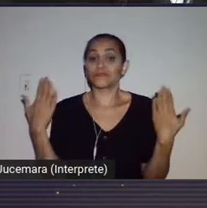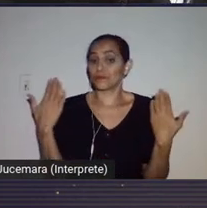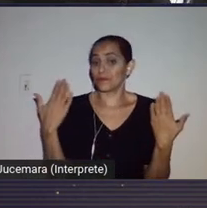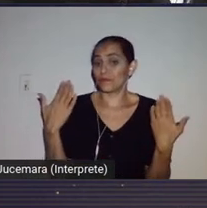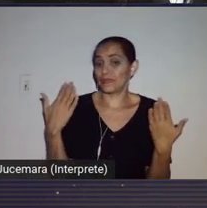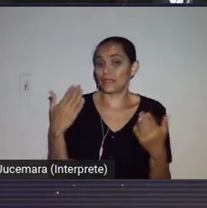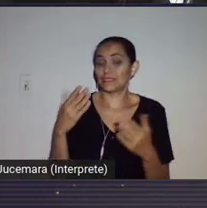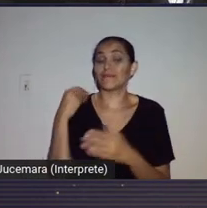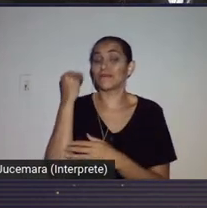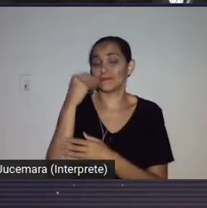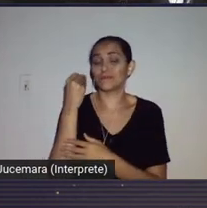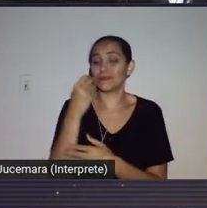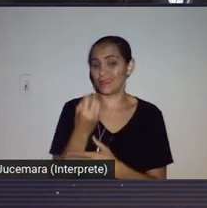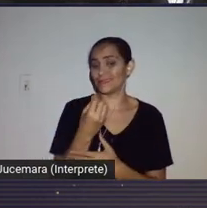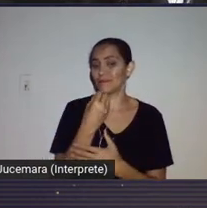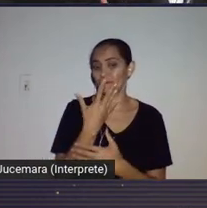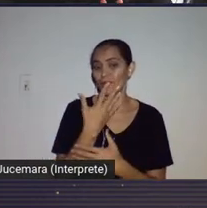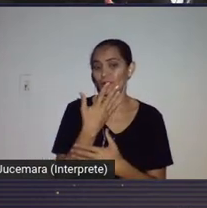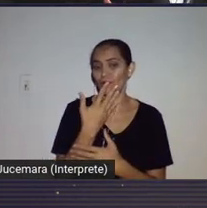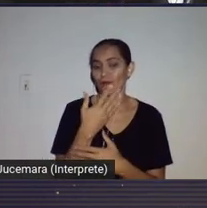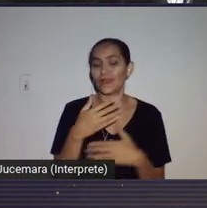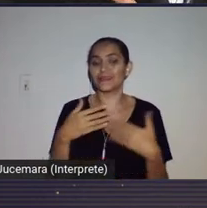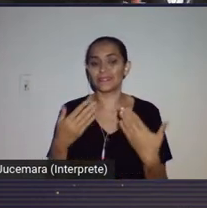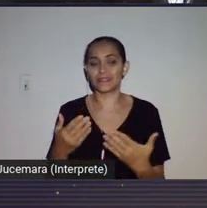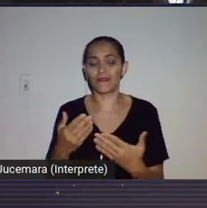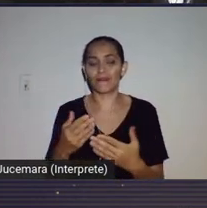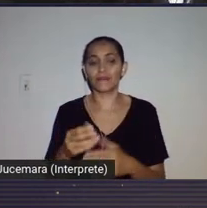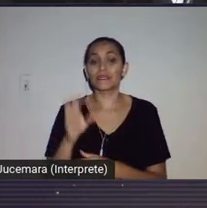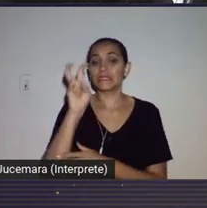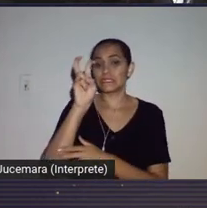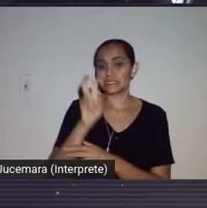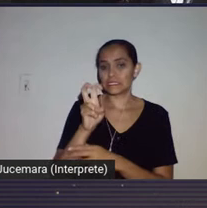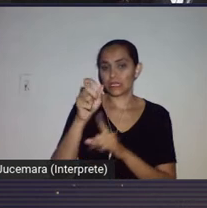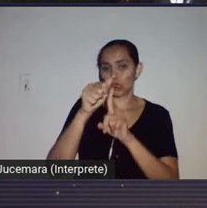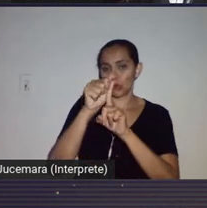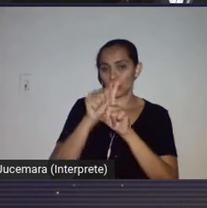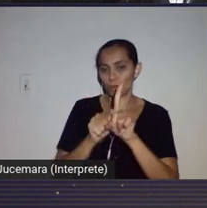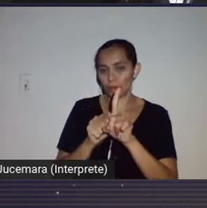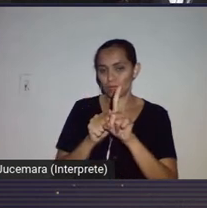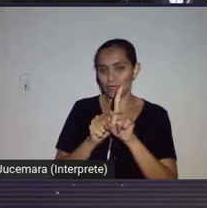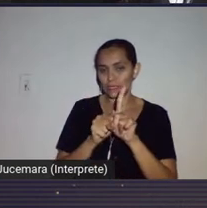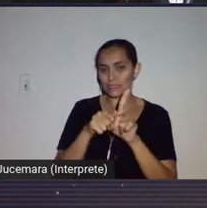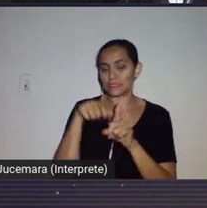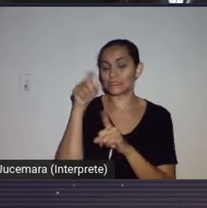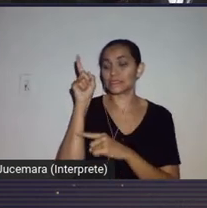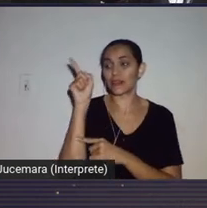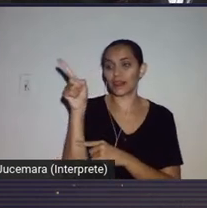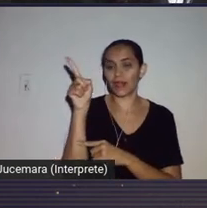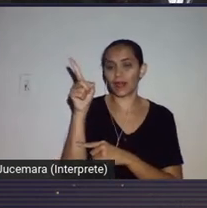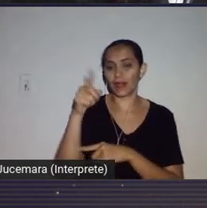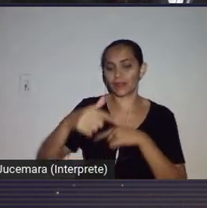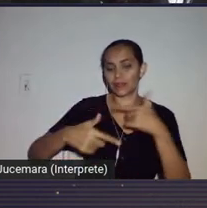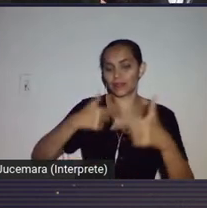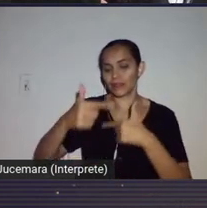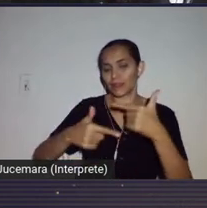certo. E aí, eu tive a oportunidade de passar 5 meses, um estágio mais longo, trabalhando um